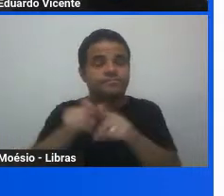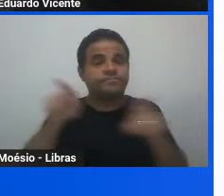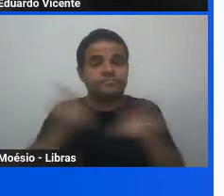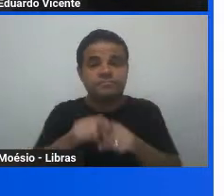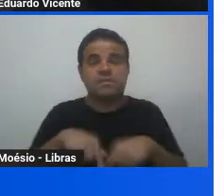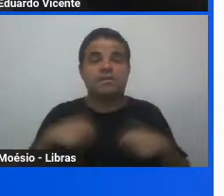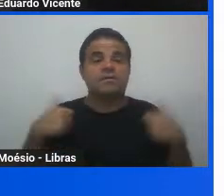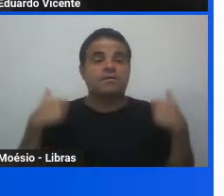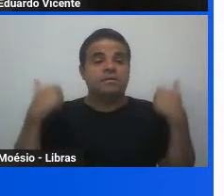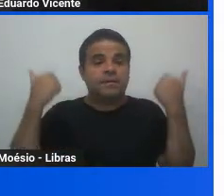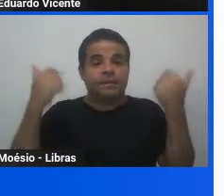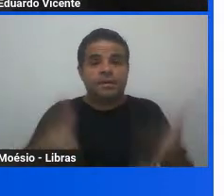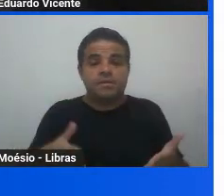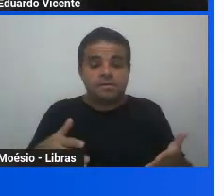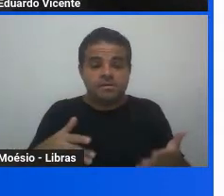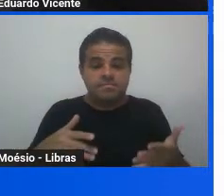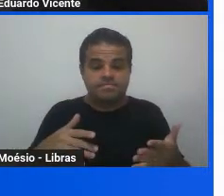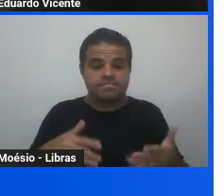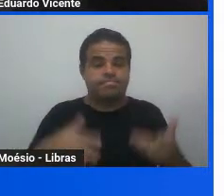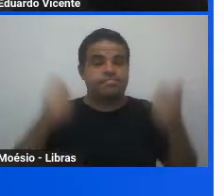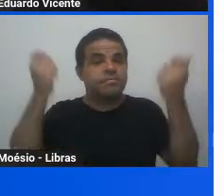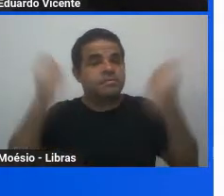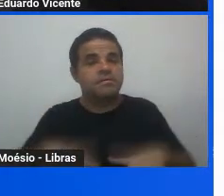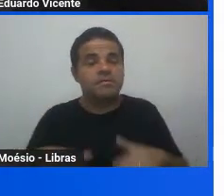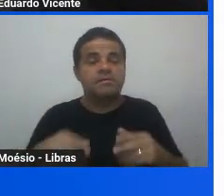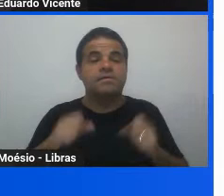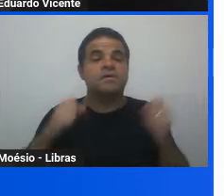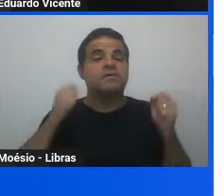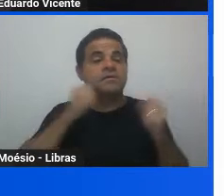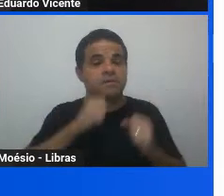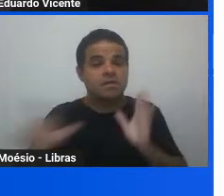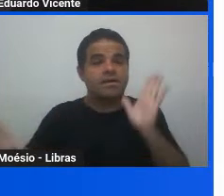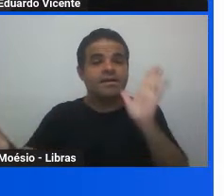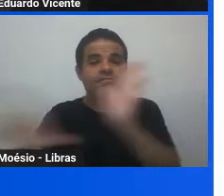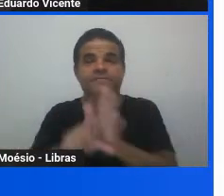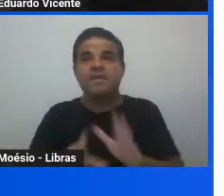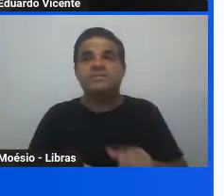e conseguiram a lei, né, federal, Lei